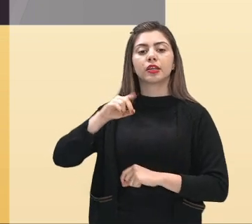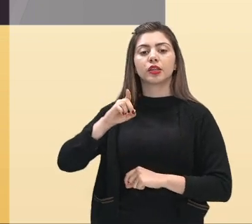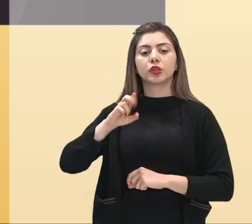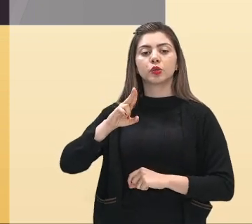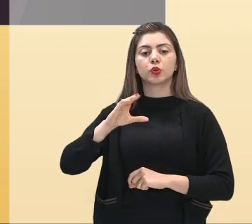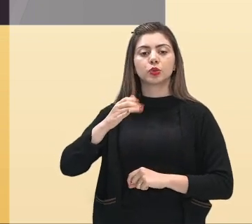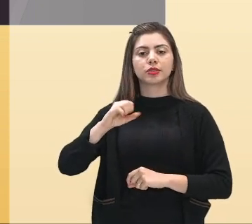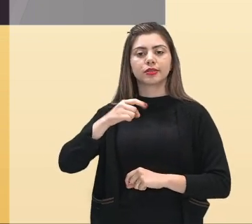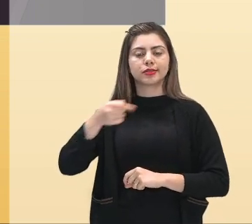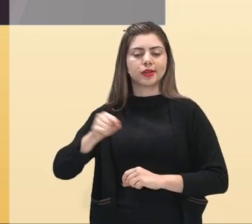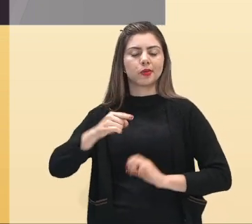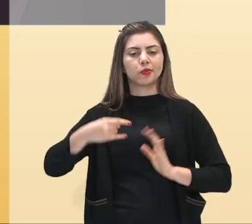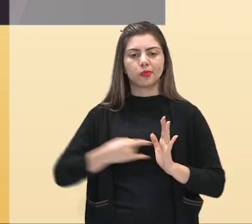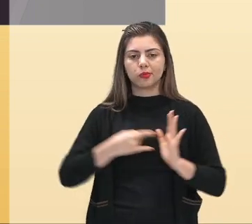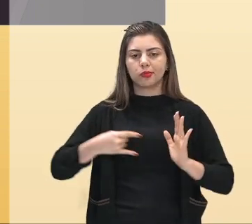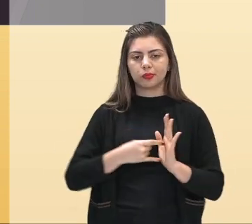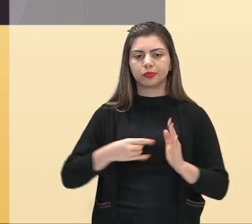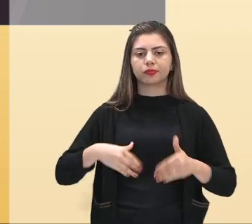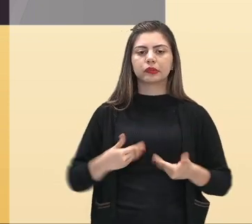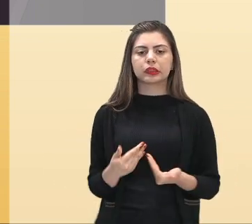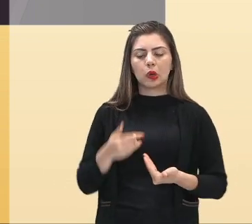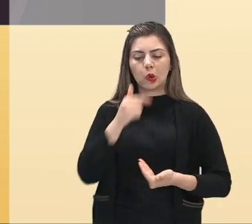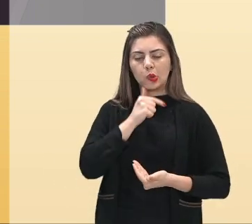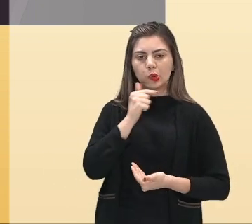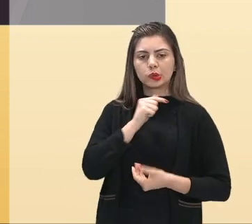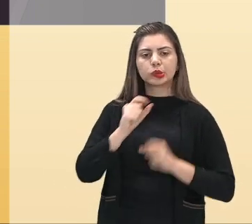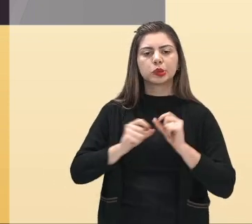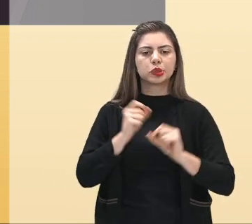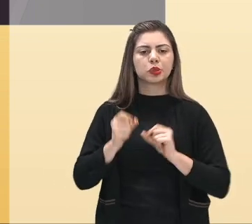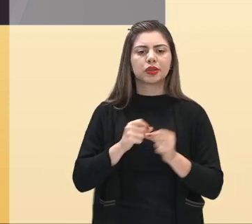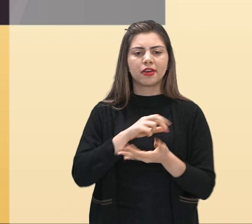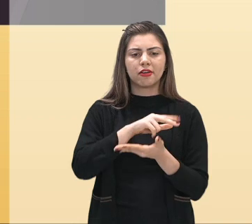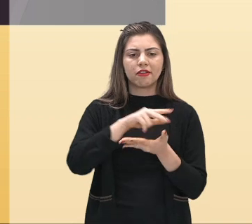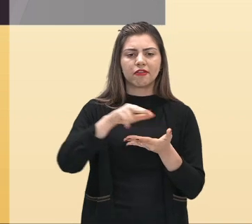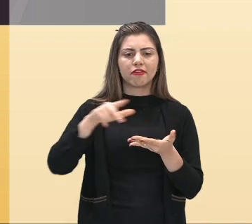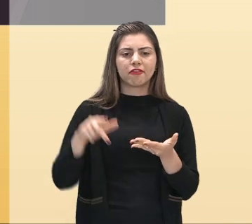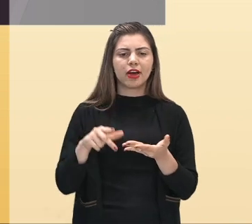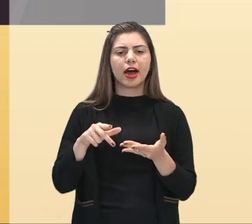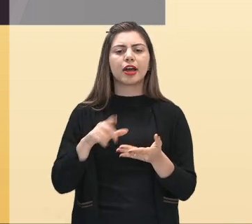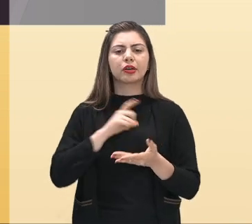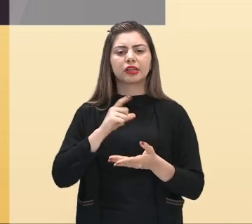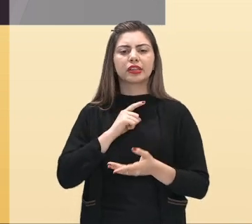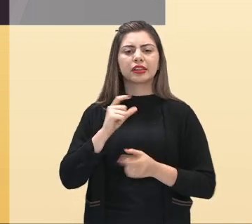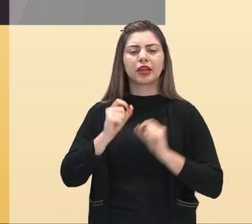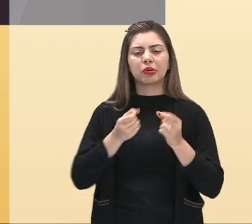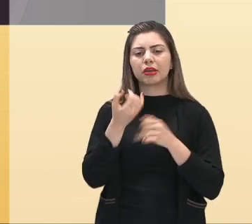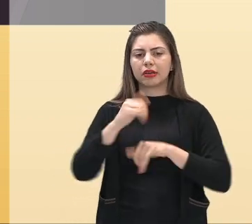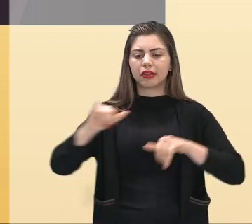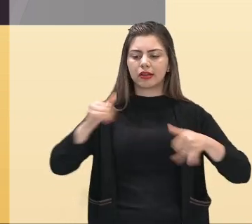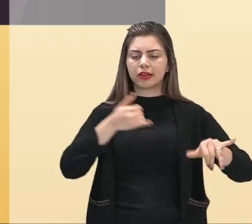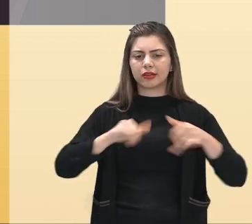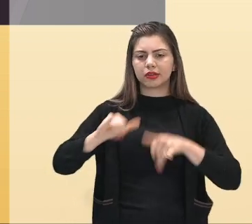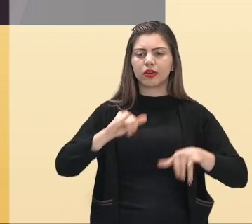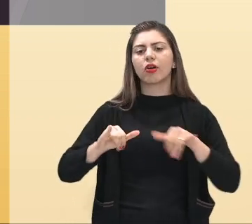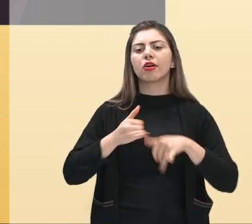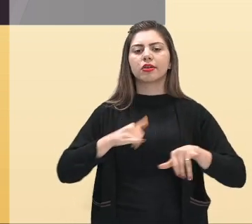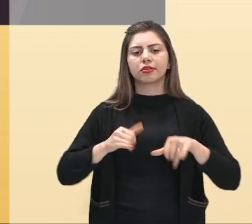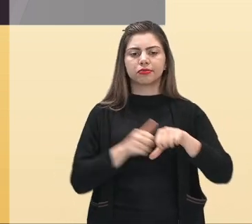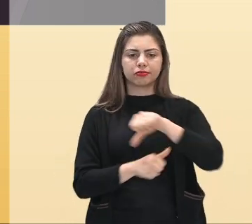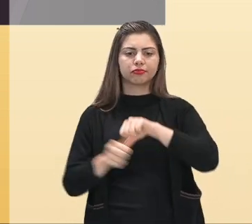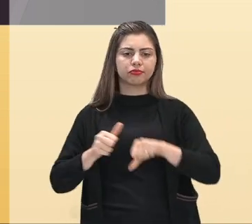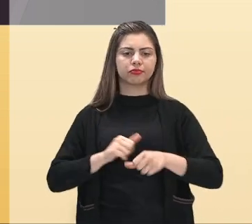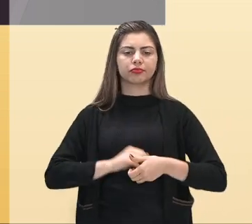eletromagnética, que serviu de base para que pudessem surgir os geradores mecânicos de eletricidade e os transformadores.